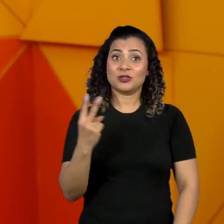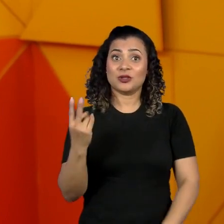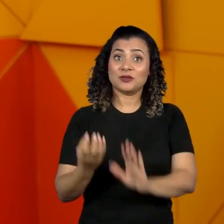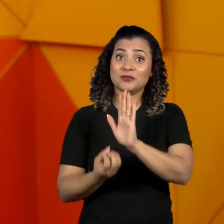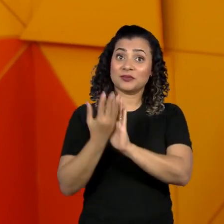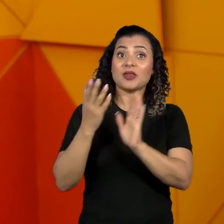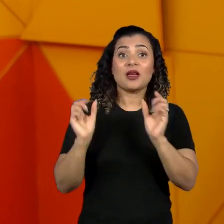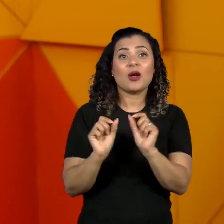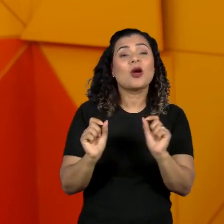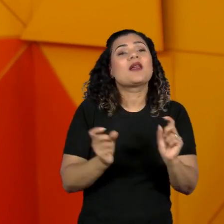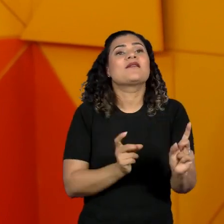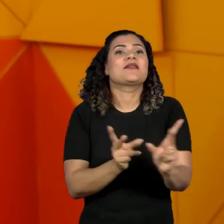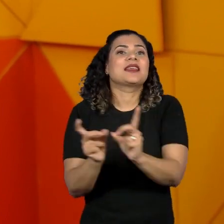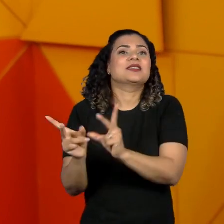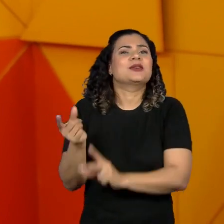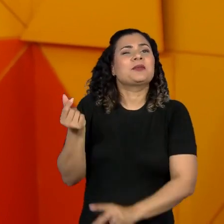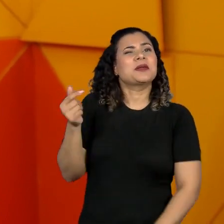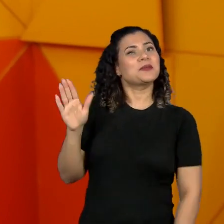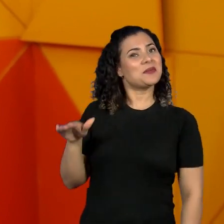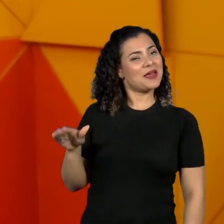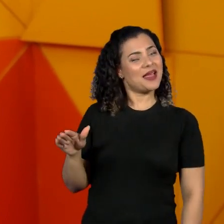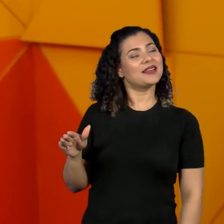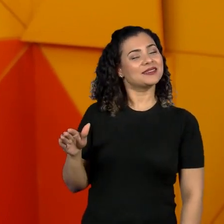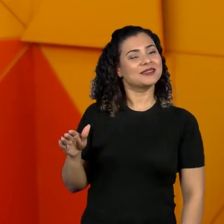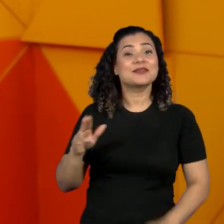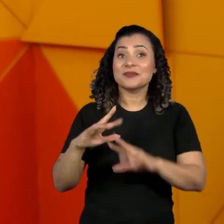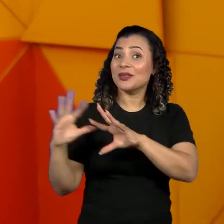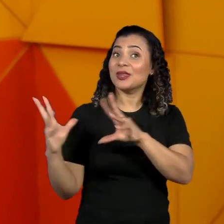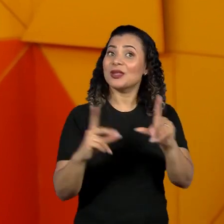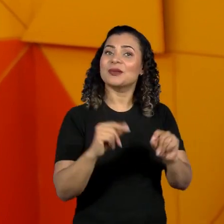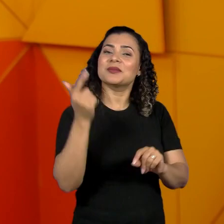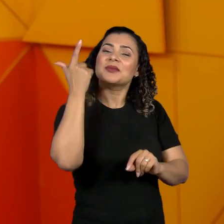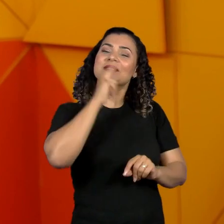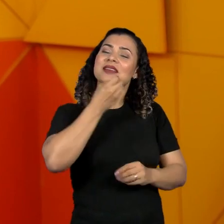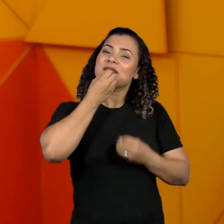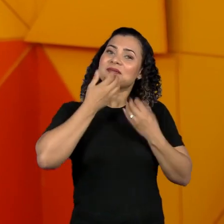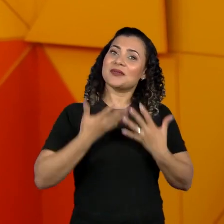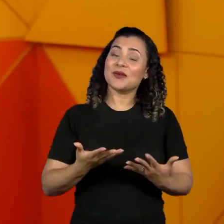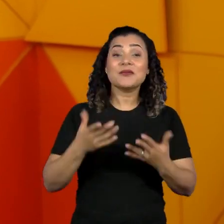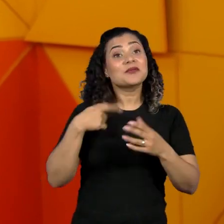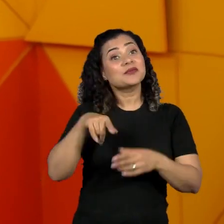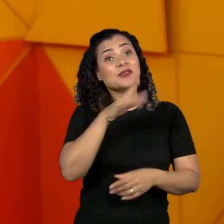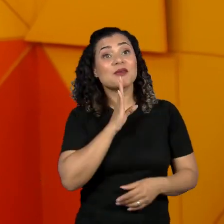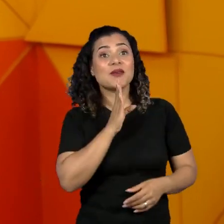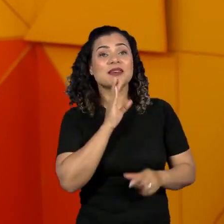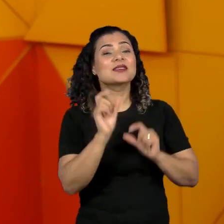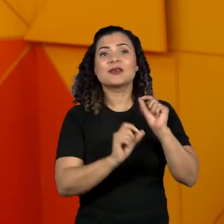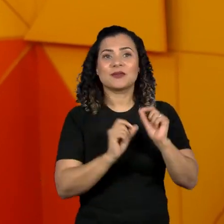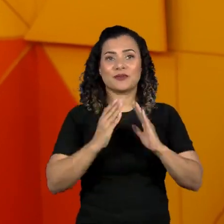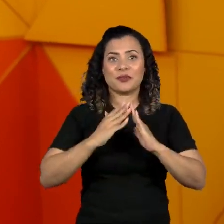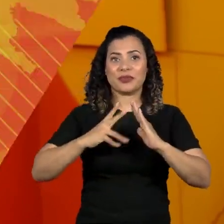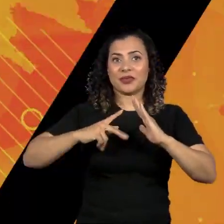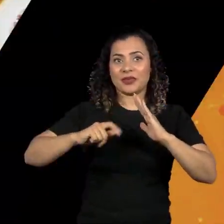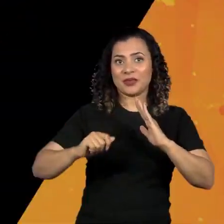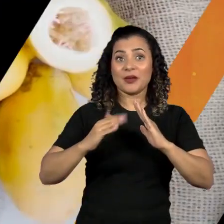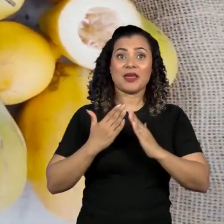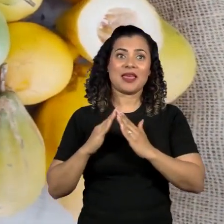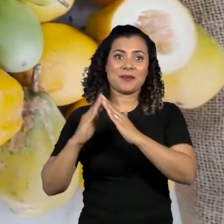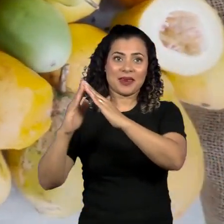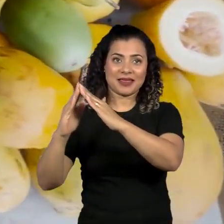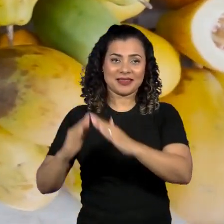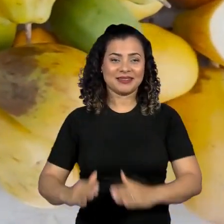são vendidos por um precinho camarada. E aí todo mundo sai ganhando. Vamos conhecer o projeto Quilombo Quebrado.